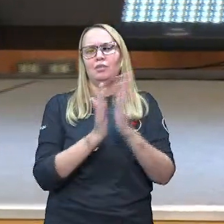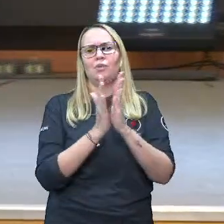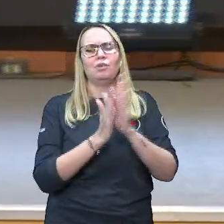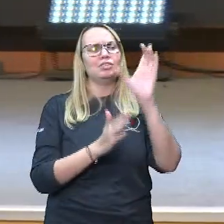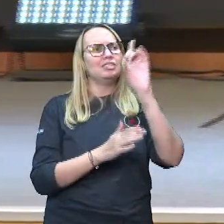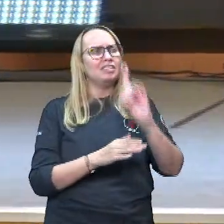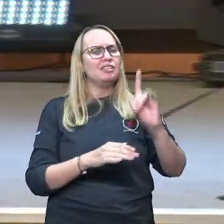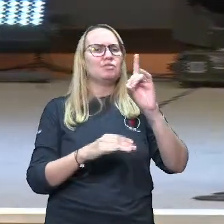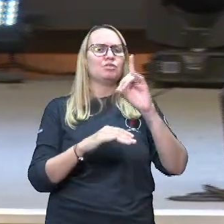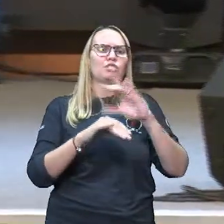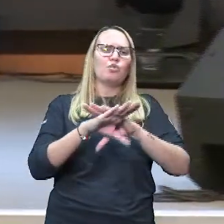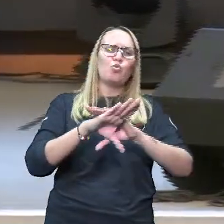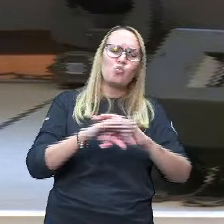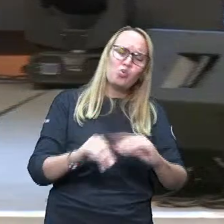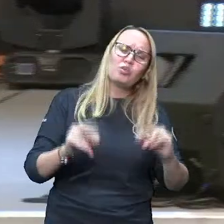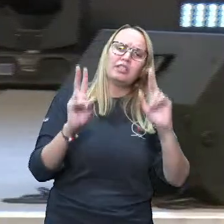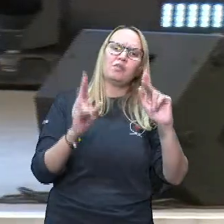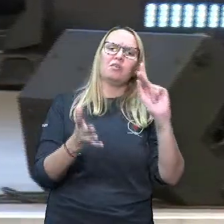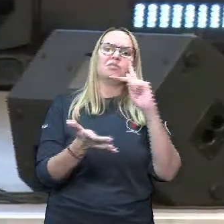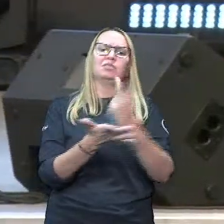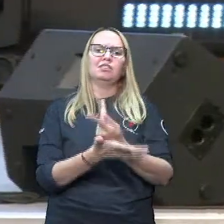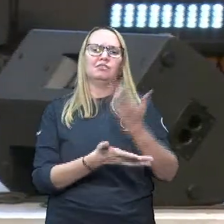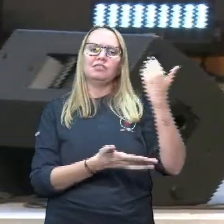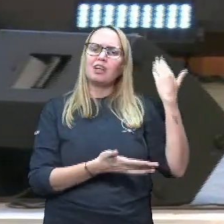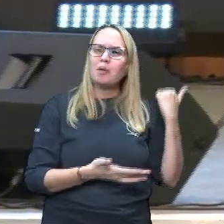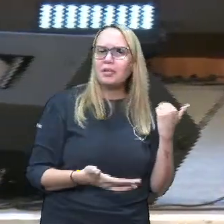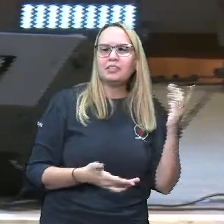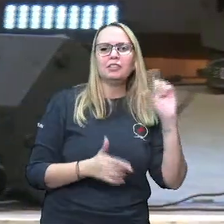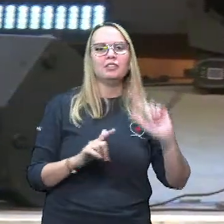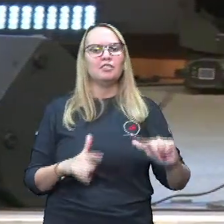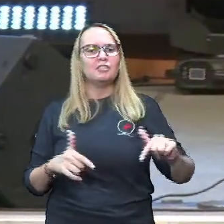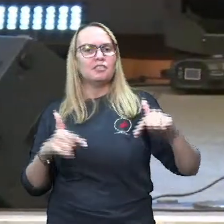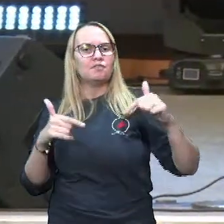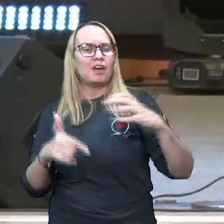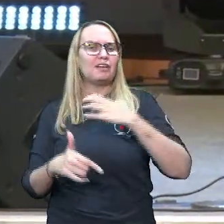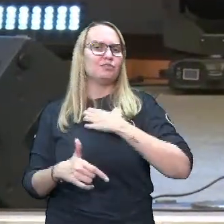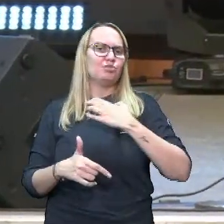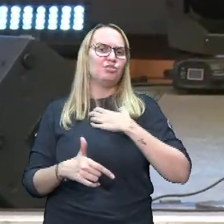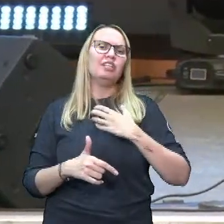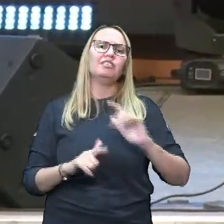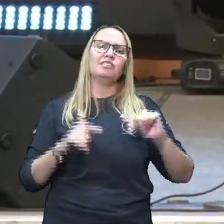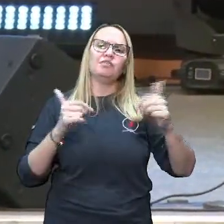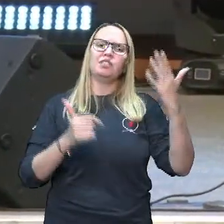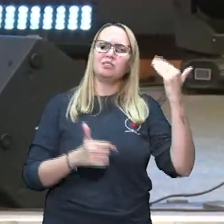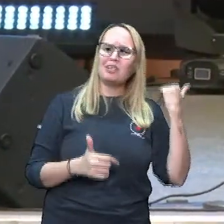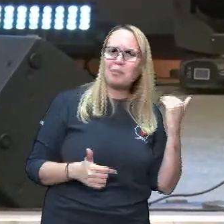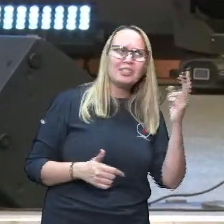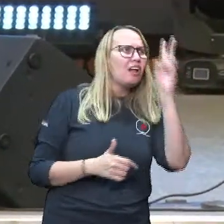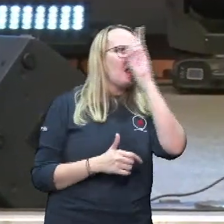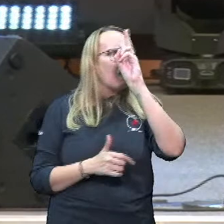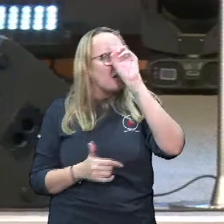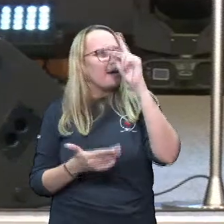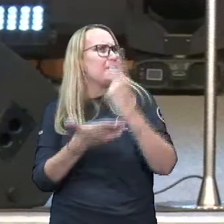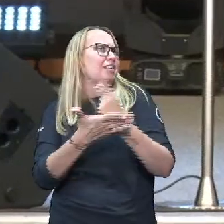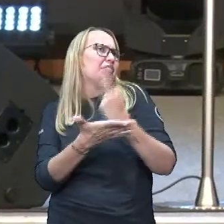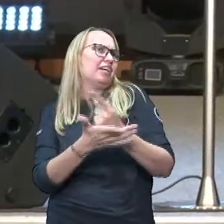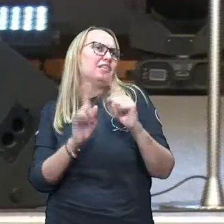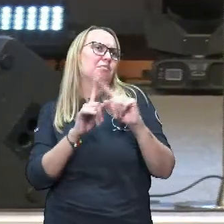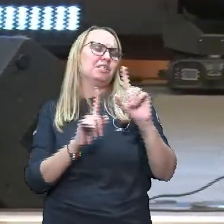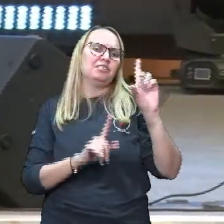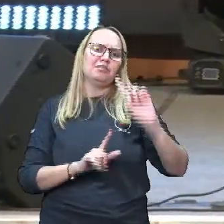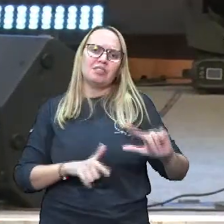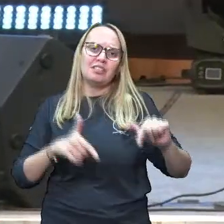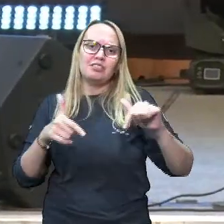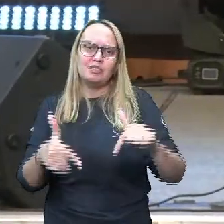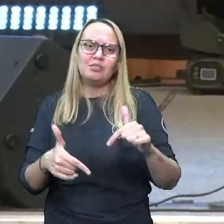cura daquela forma que o Senhor curou daquela vez. Deus opera daquela maneira que o Senhor operou. Lembra que estava dando tudo errado, o Senhor entrou com mão forte e deu tudo certo. Você não